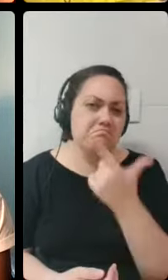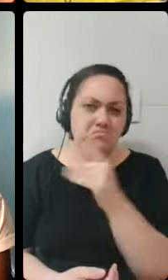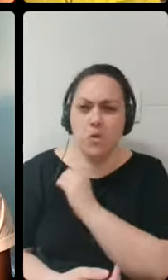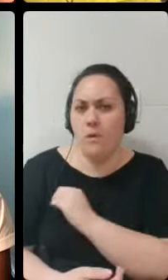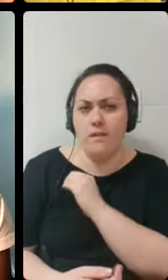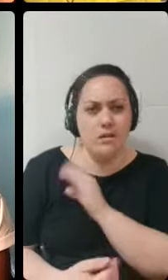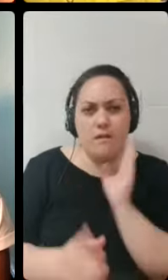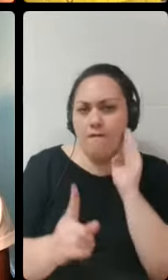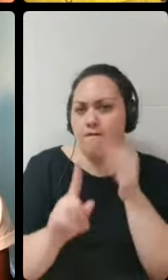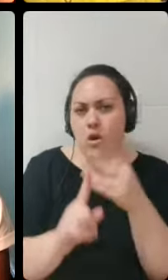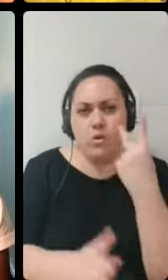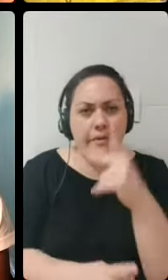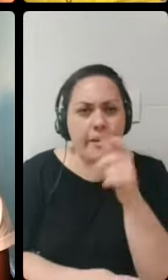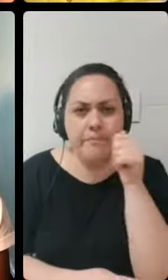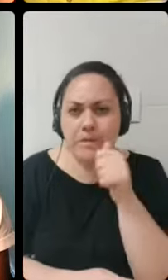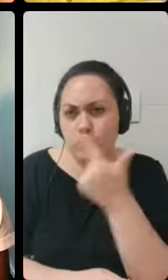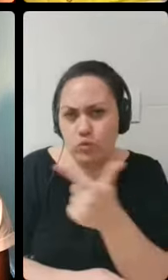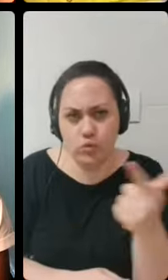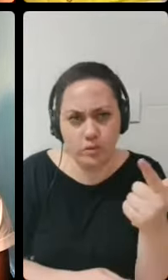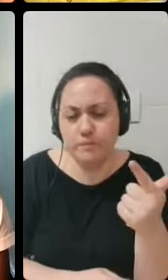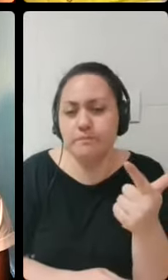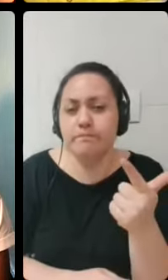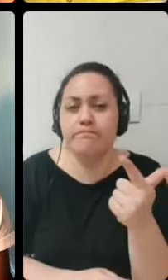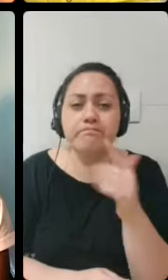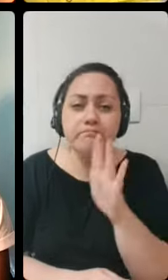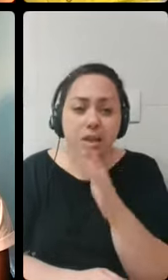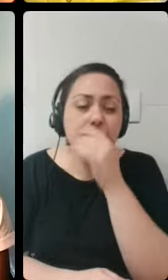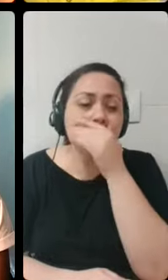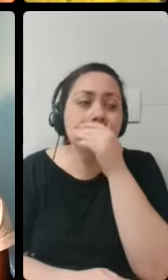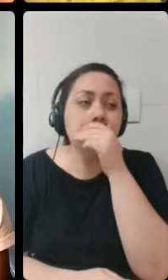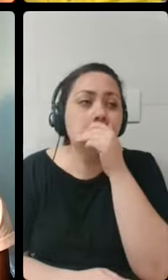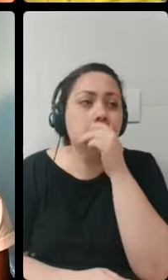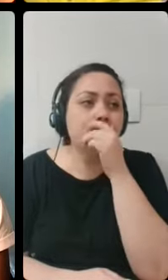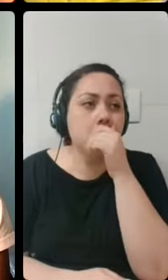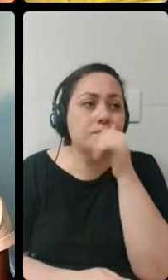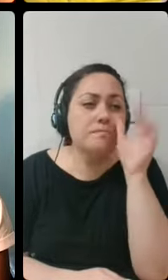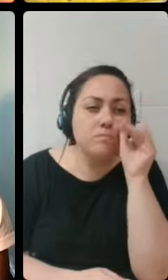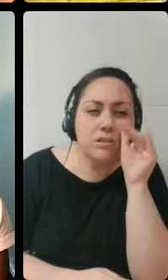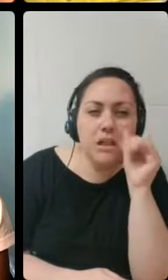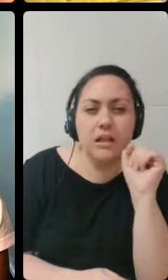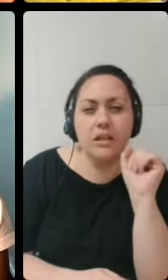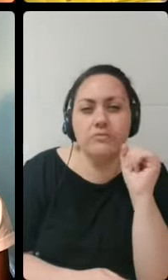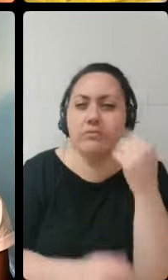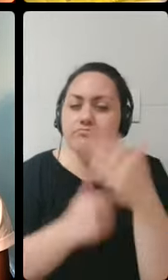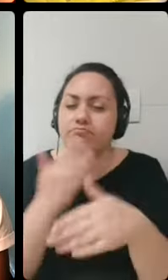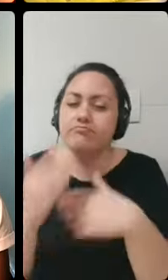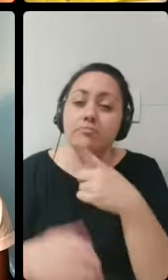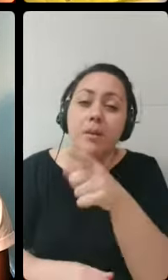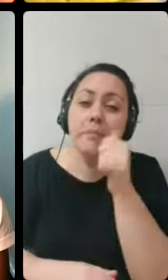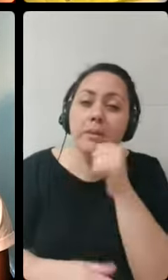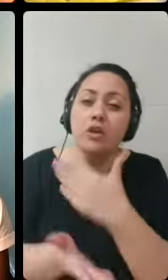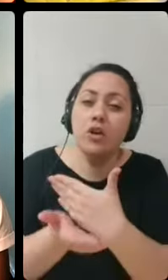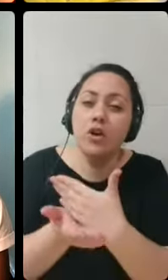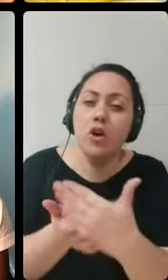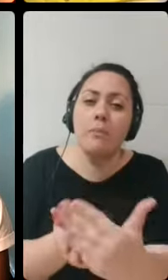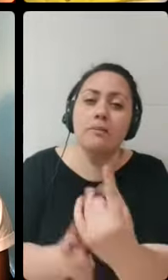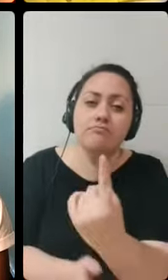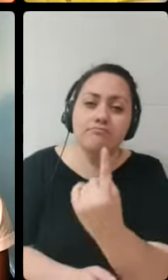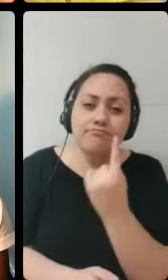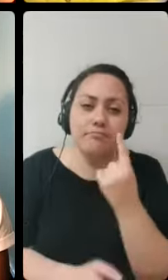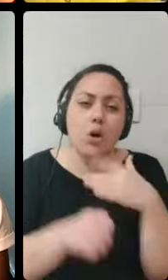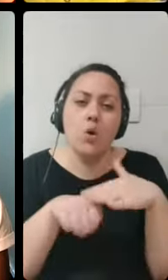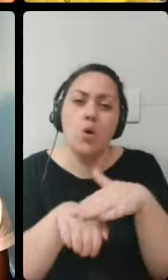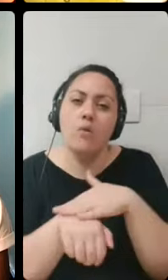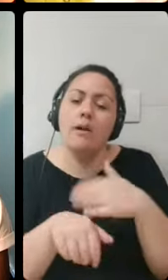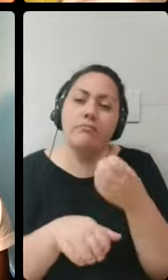Não era uma coisa preparada. E aí, nessas coisas de escuta, ela começou a vir conversar com a gente. E aí, ela foi lançando